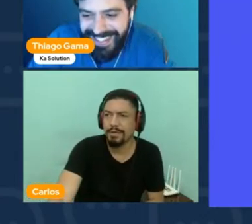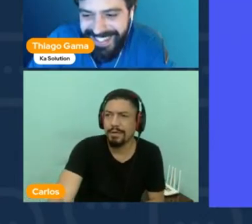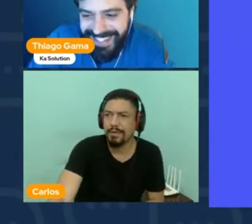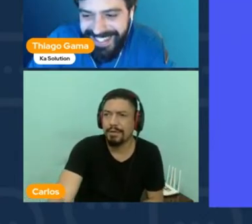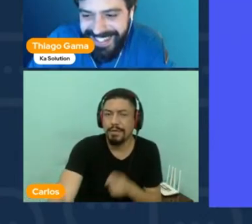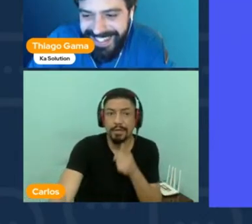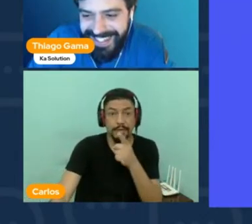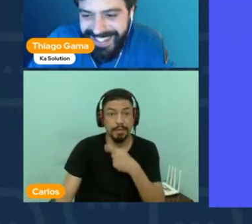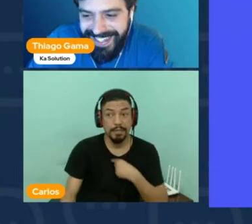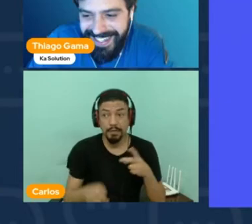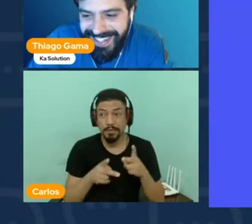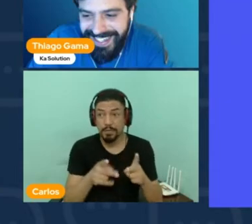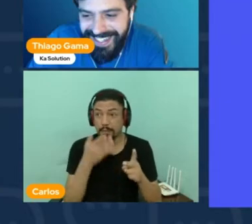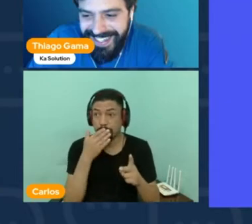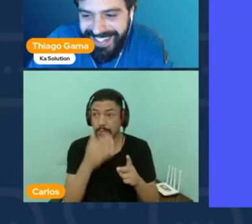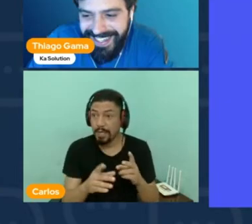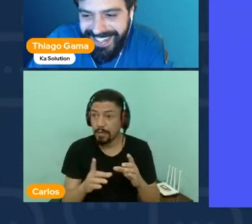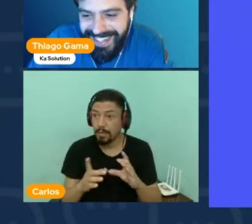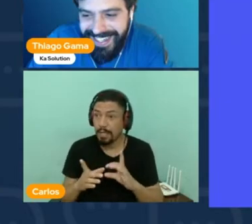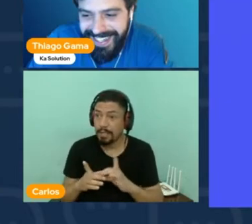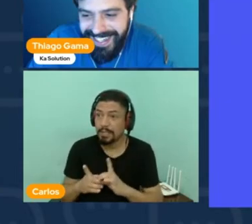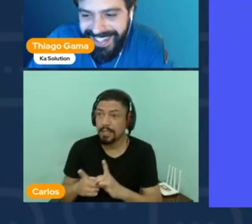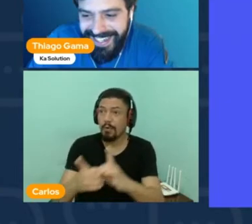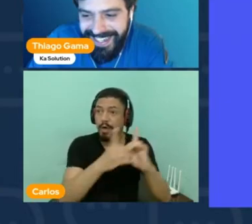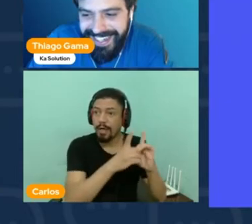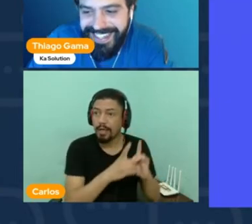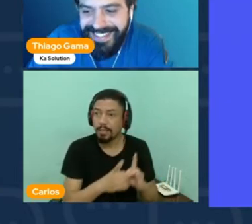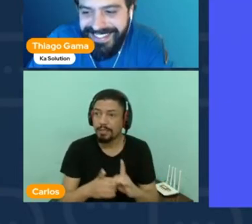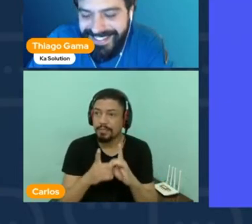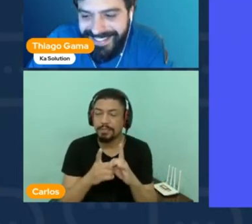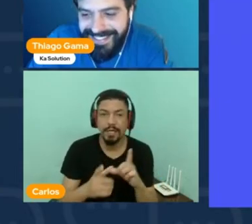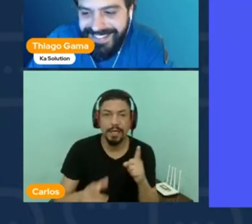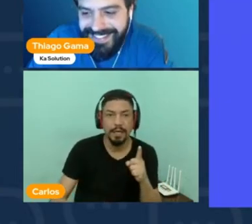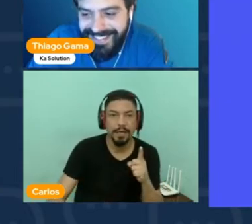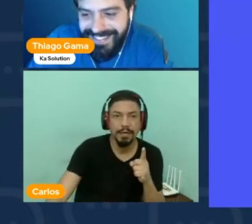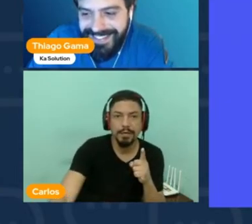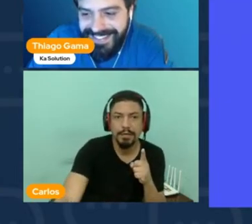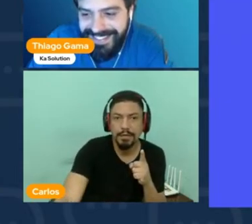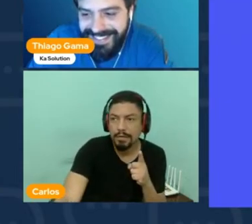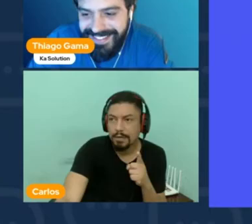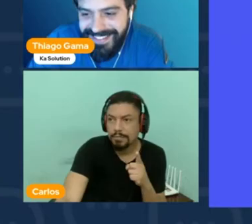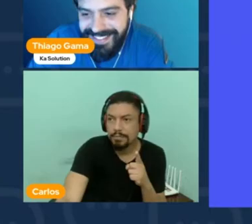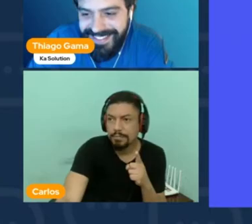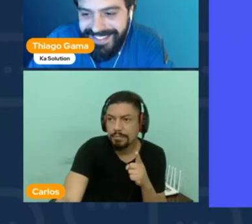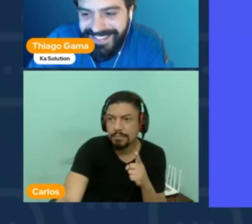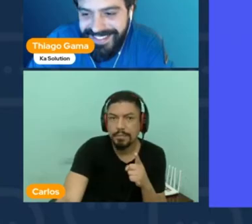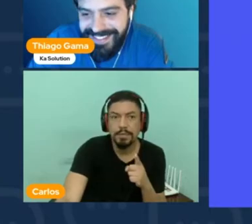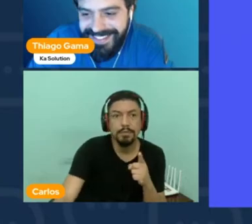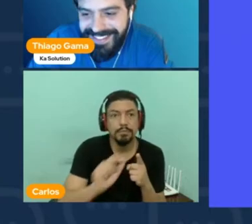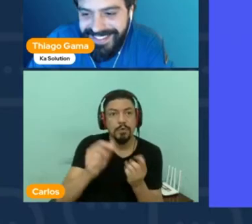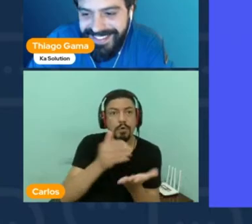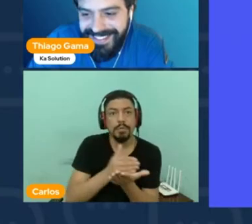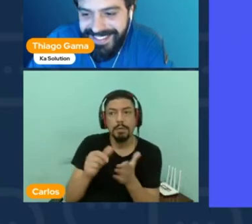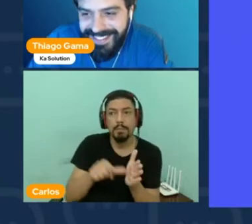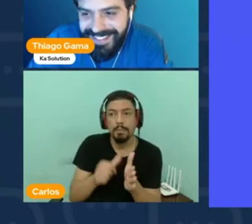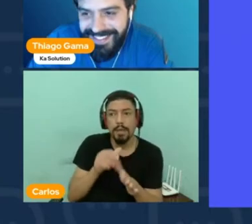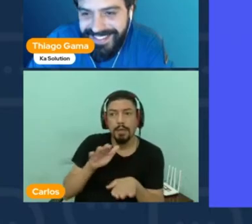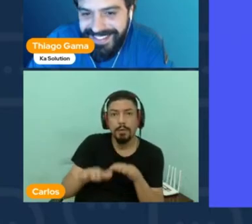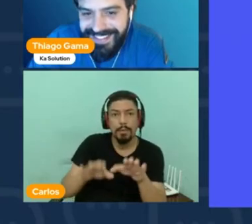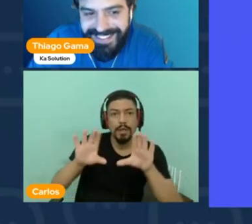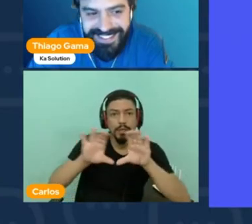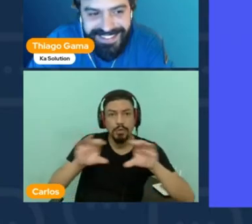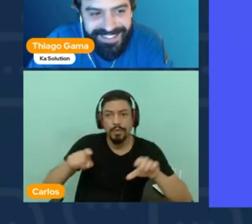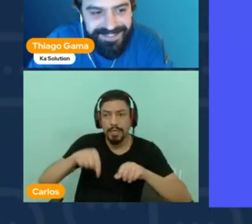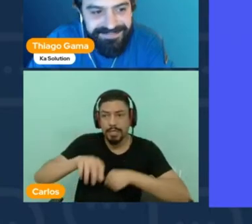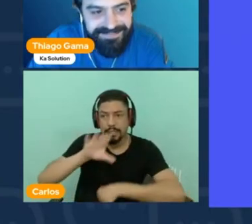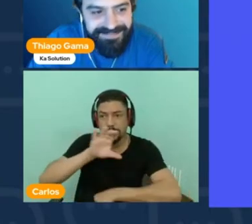ó, democratizado, explica, pega na mão. Então, quem ainda está começando os primeiros passos em nuvem, esse é o